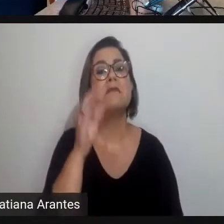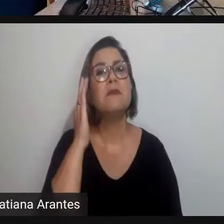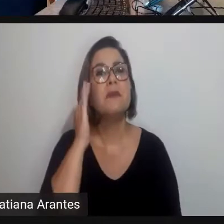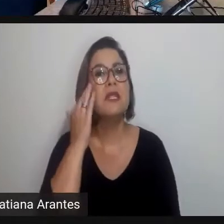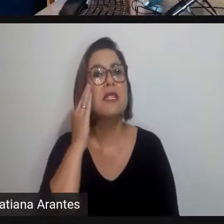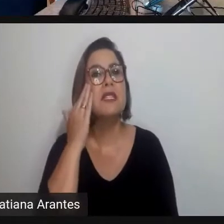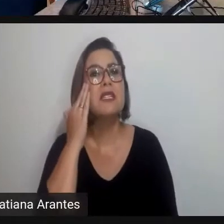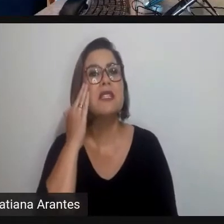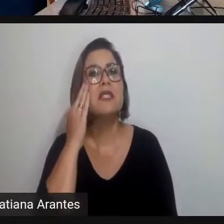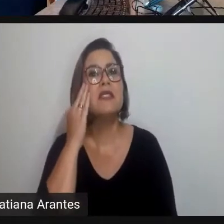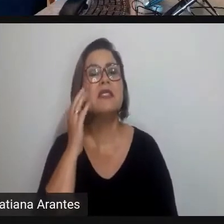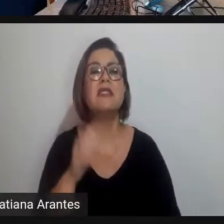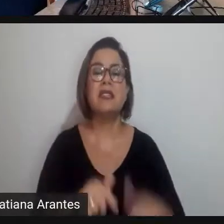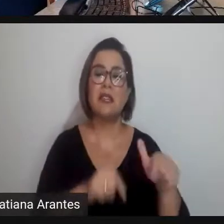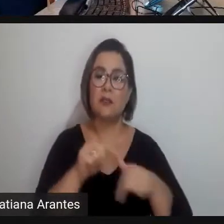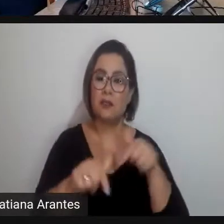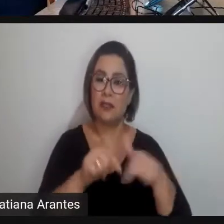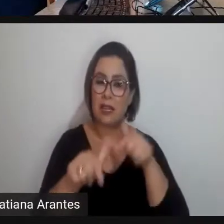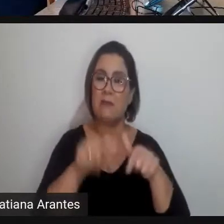trabalho remoto.